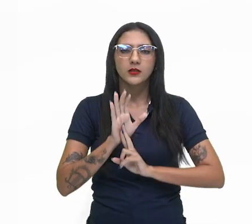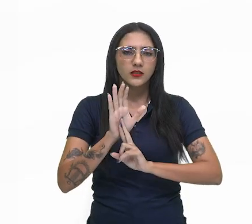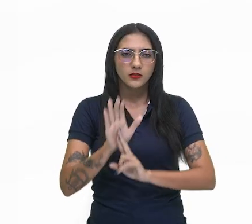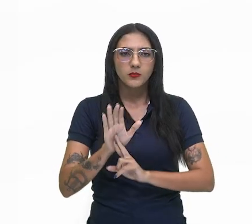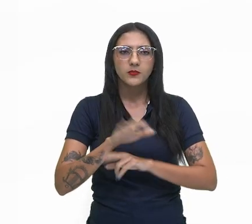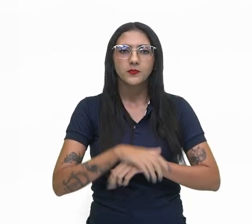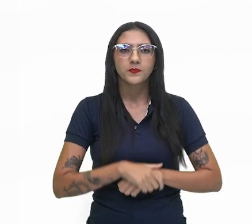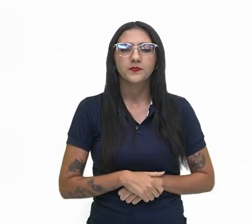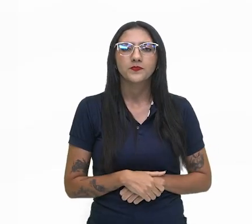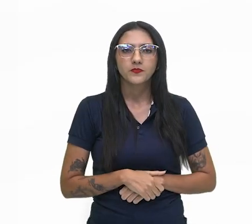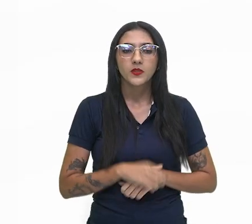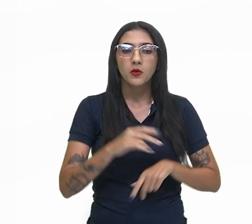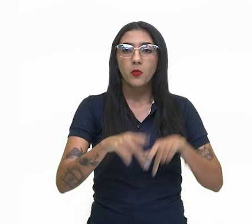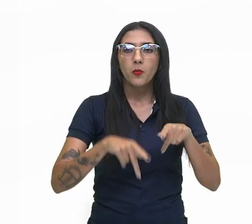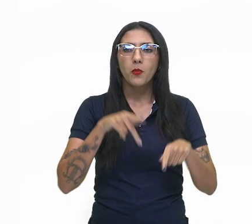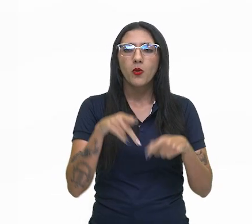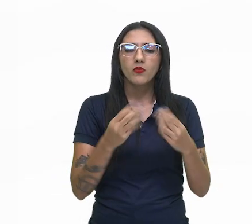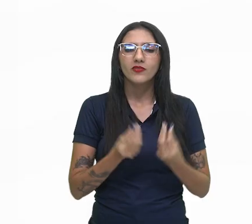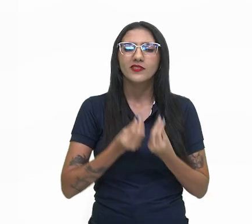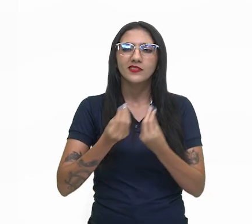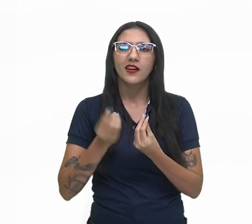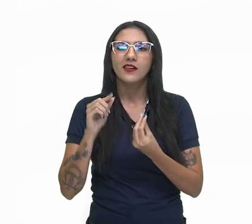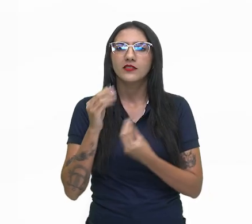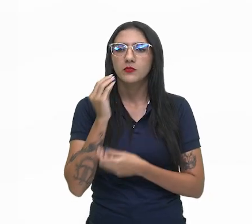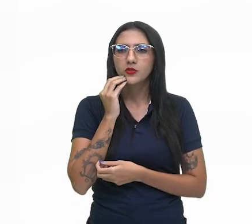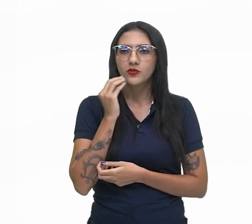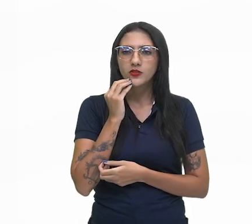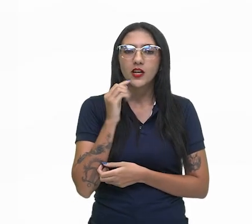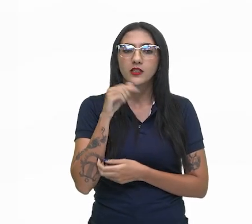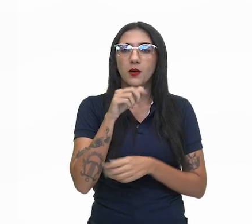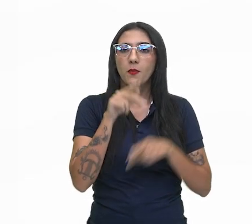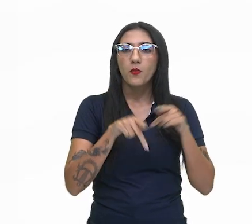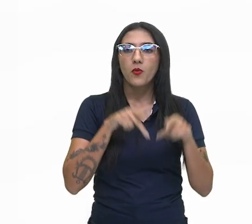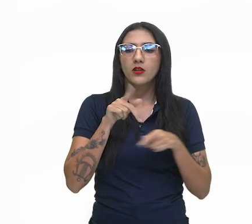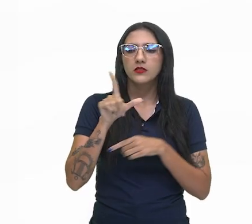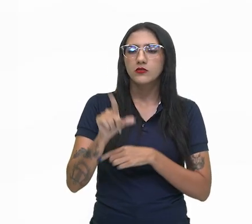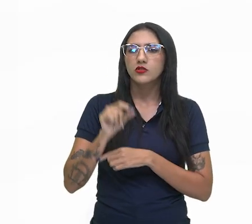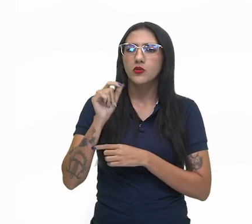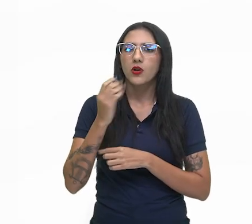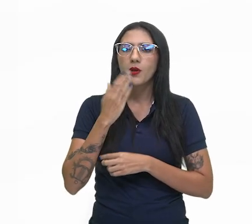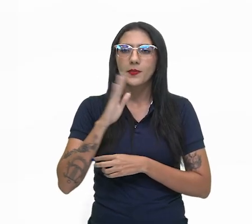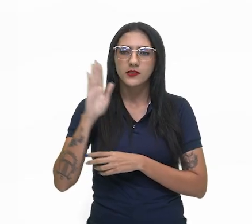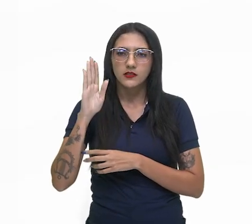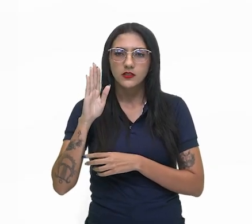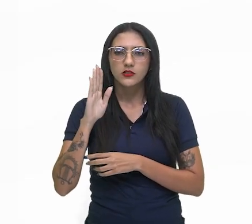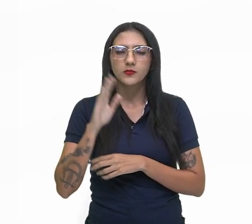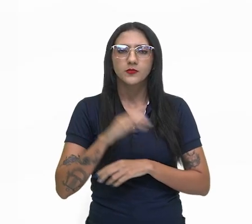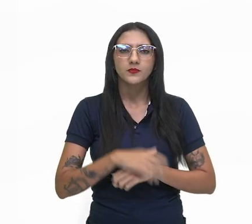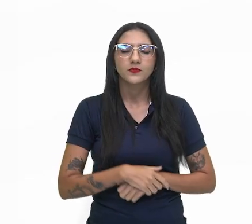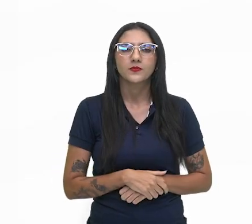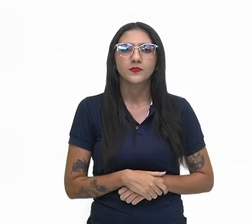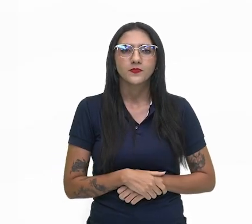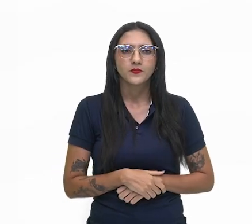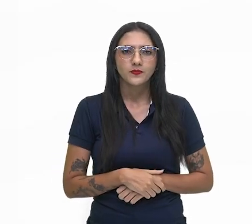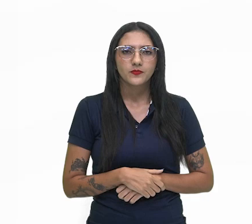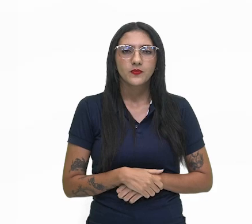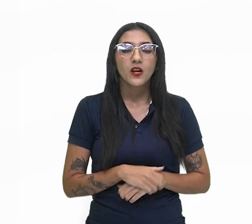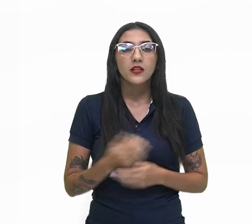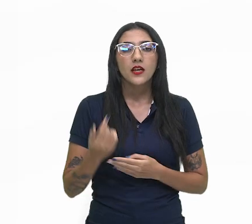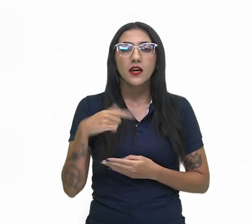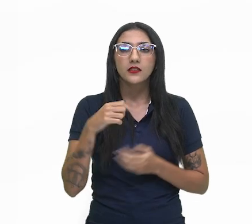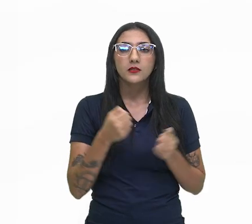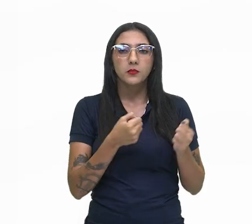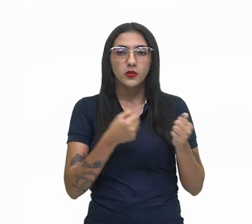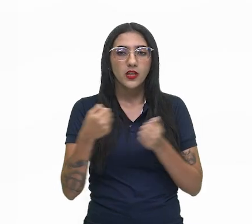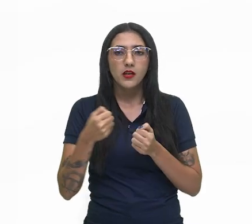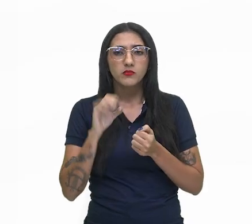representatividade. O povo dá essa representatividade, o povo elege. E aí, esse poder vai ser